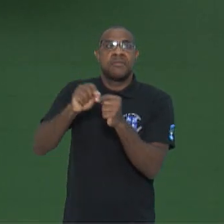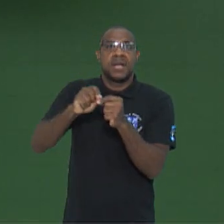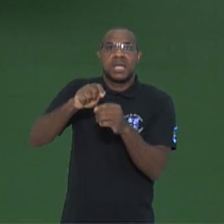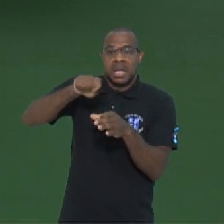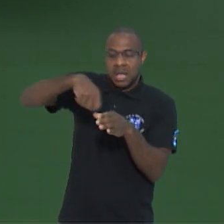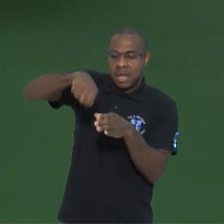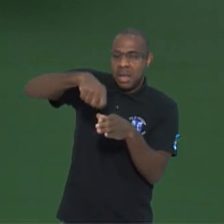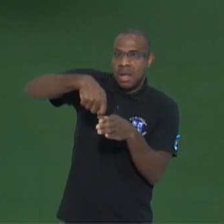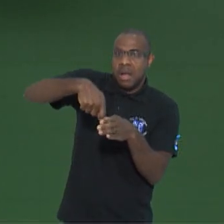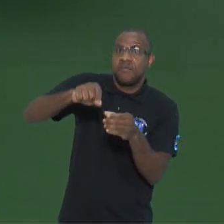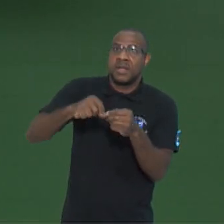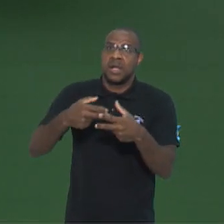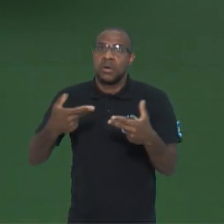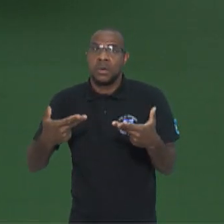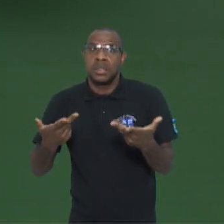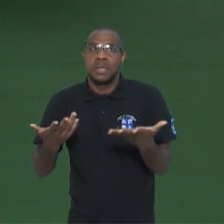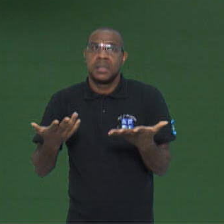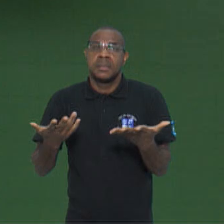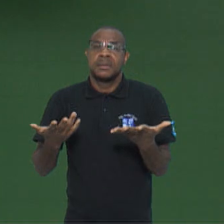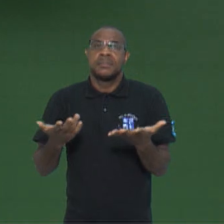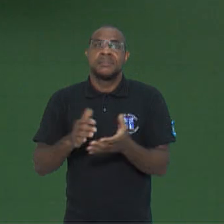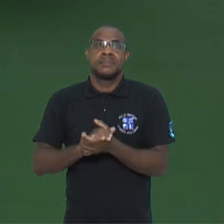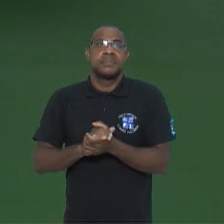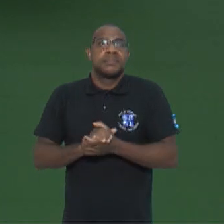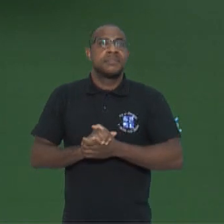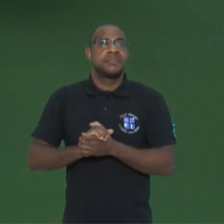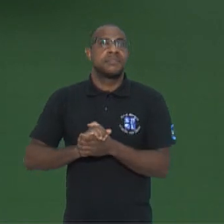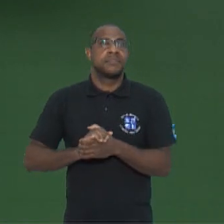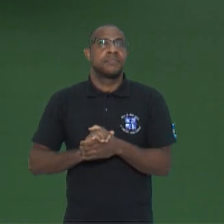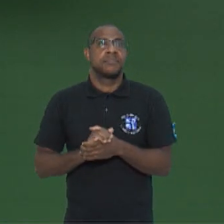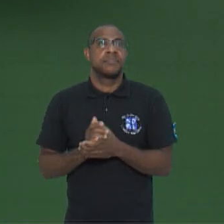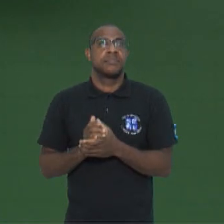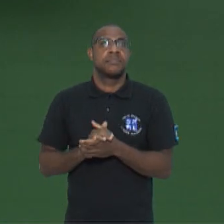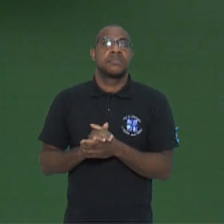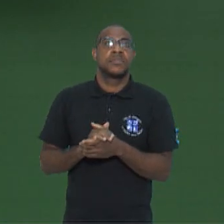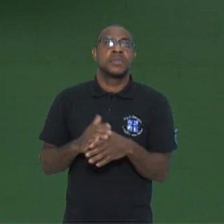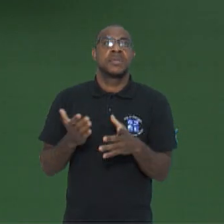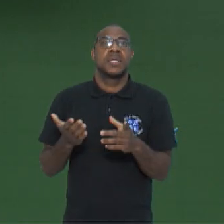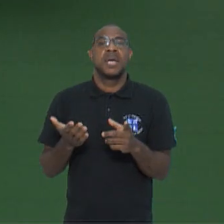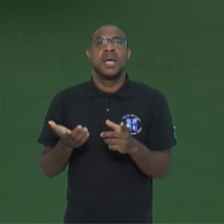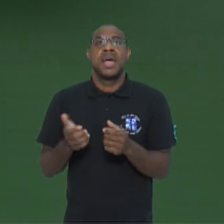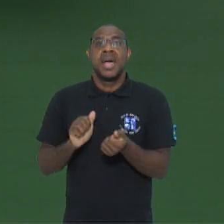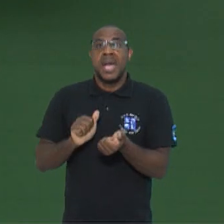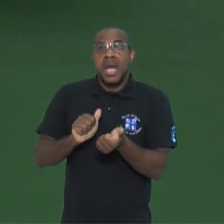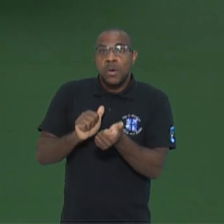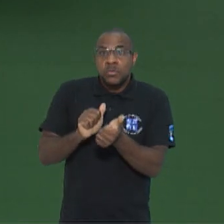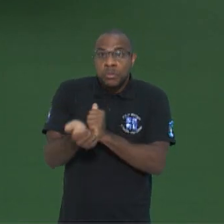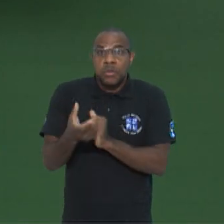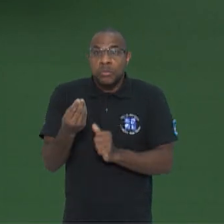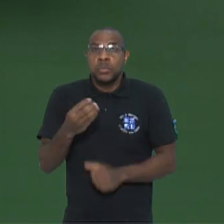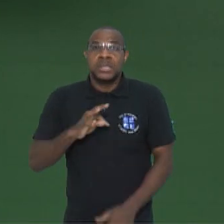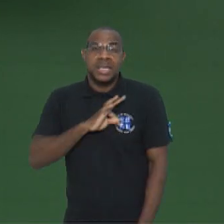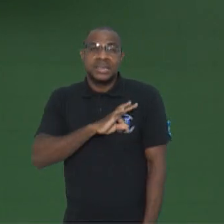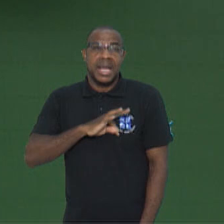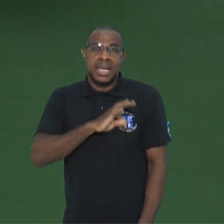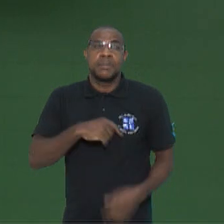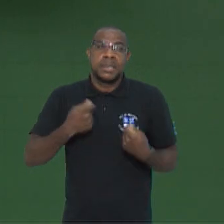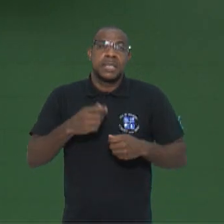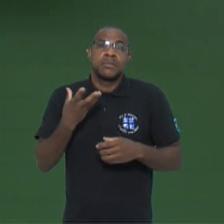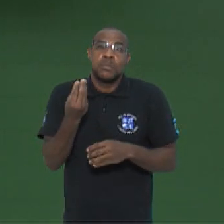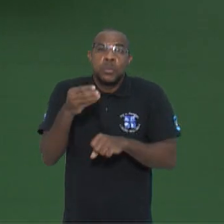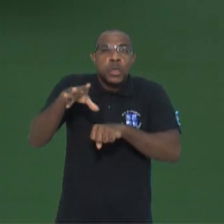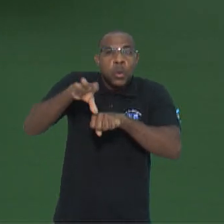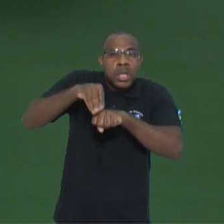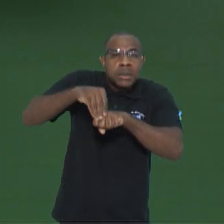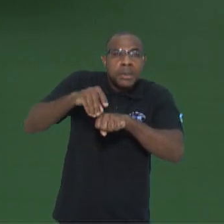o que dificulta ainda mais a prática do montanhismo. Então, se torna um esporte de muita técnica e de muito conhecimento e experiência.